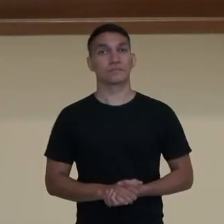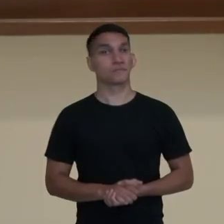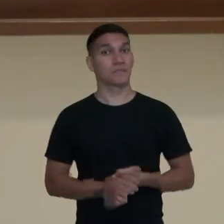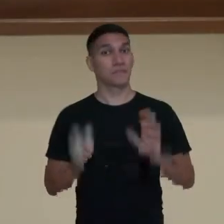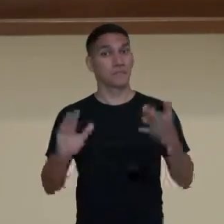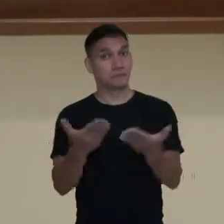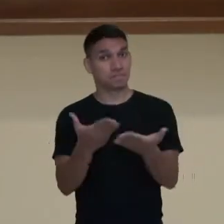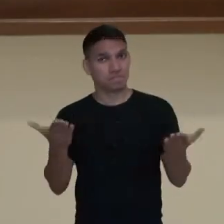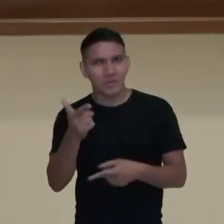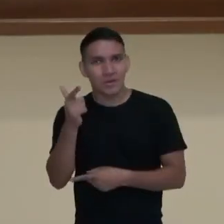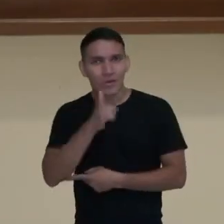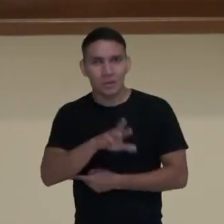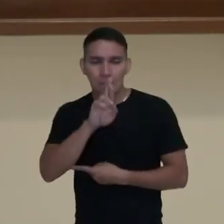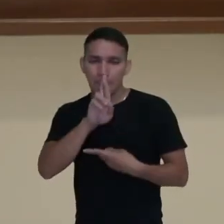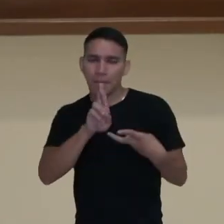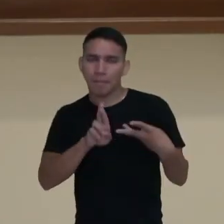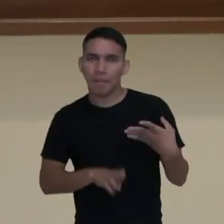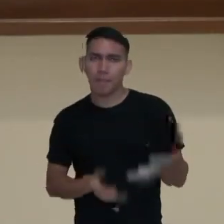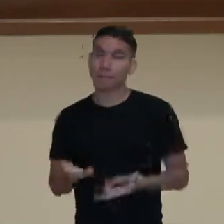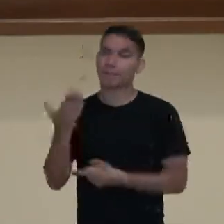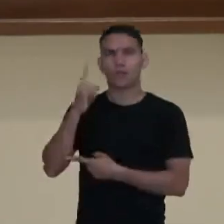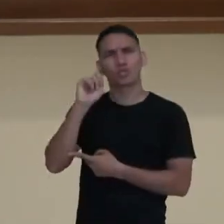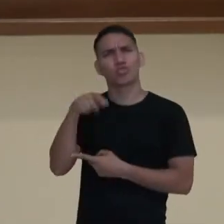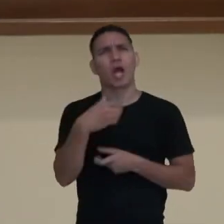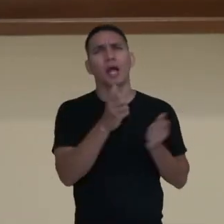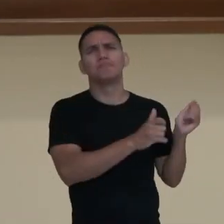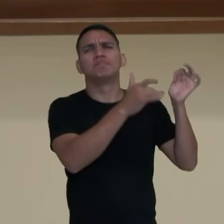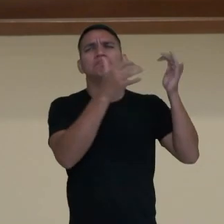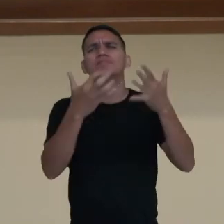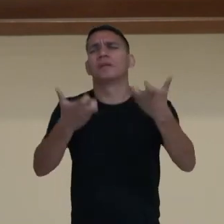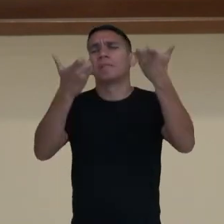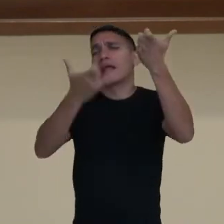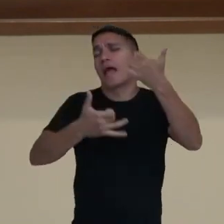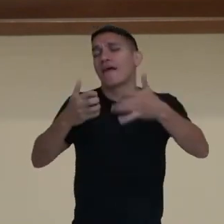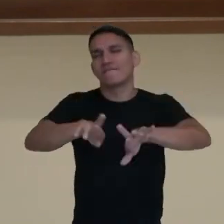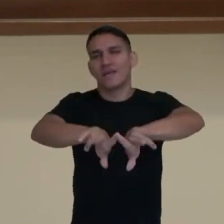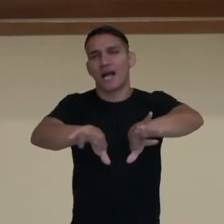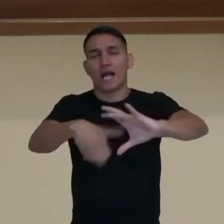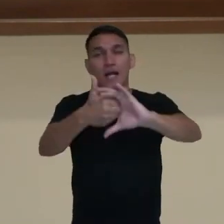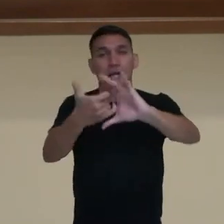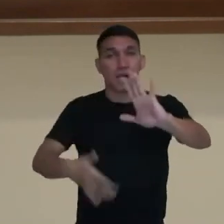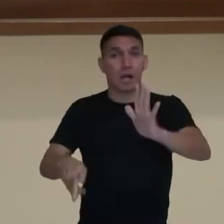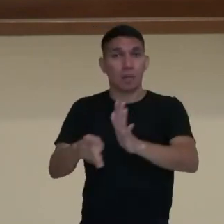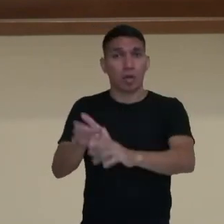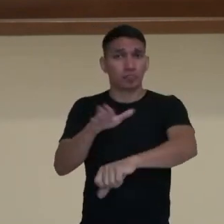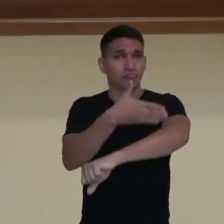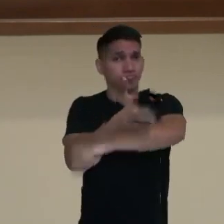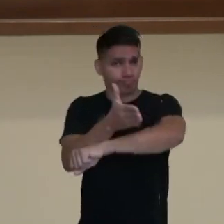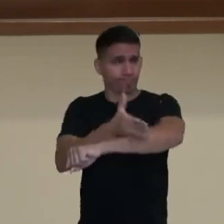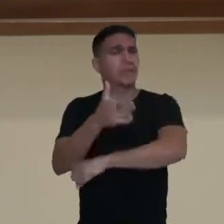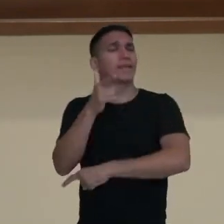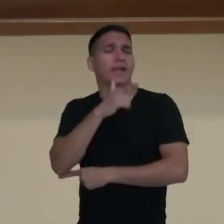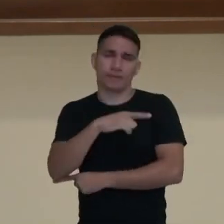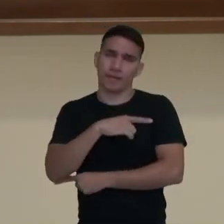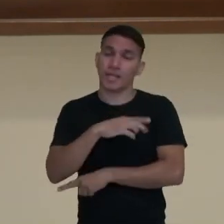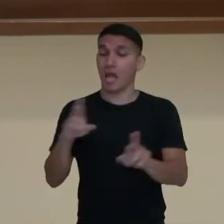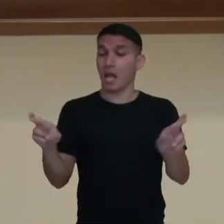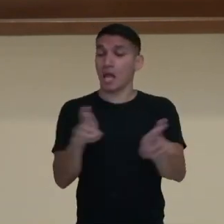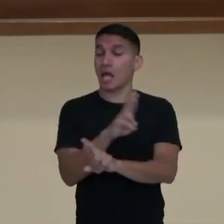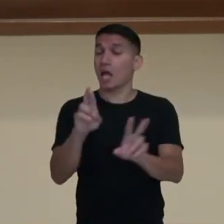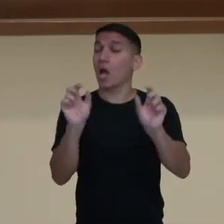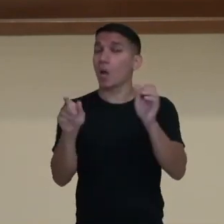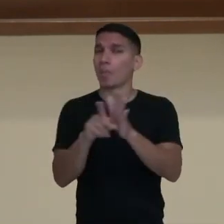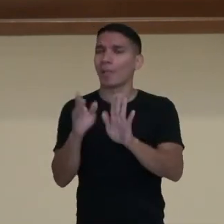E aí, pessoal, conseguiram responder? A gente falou sobre várias características da Idade Medieval, né? Dessa relação